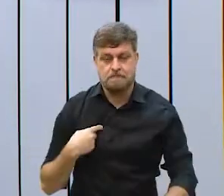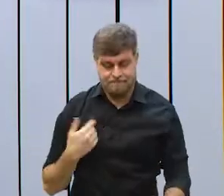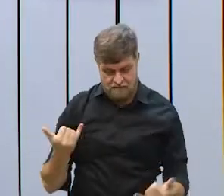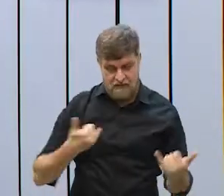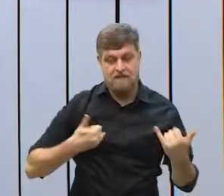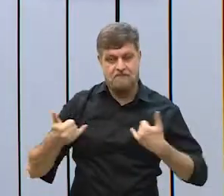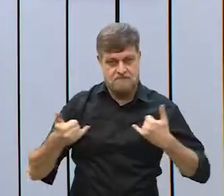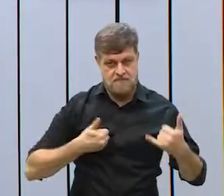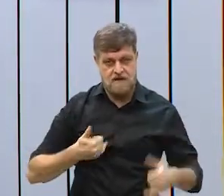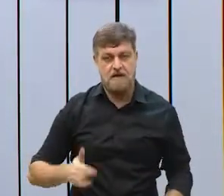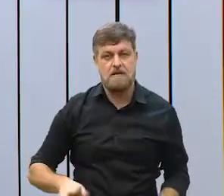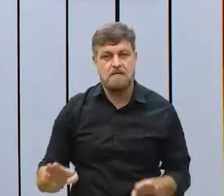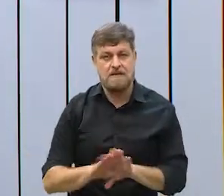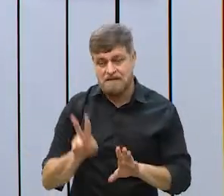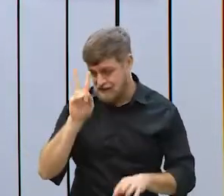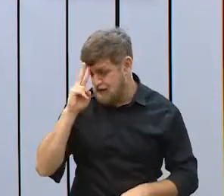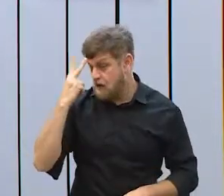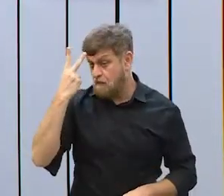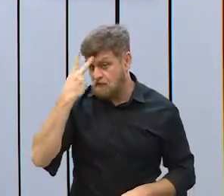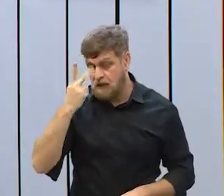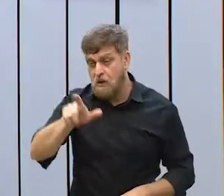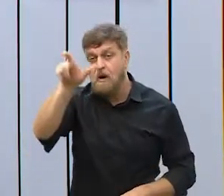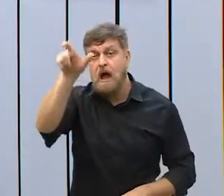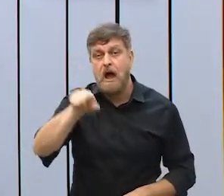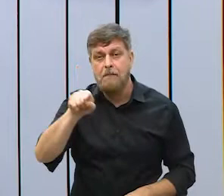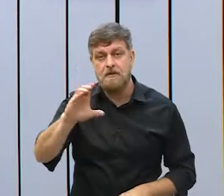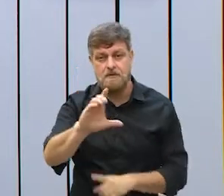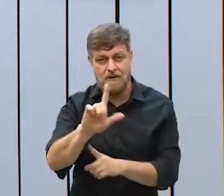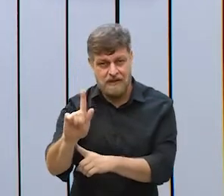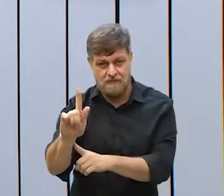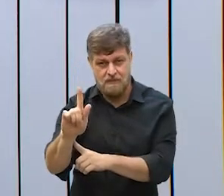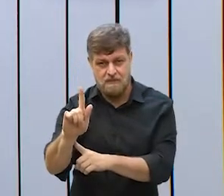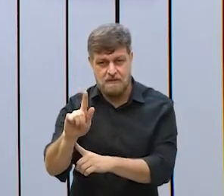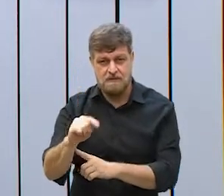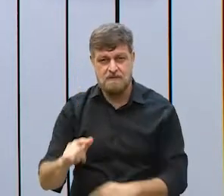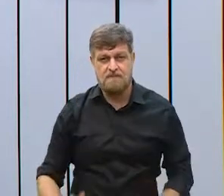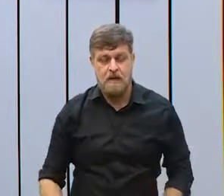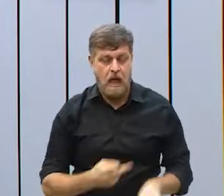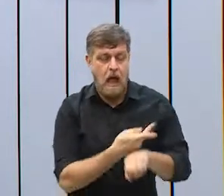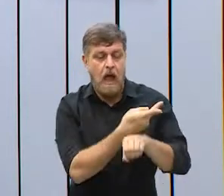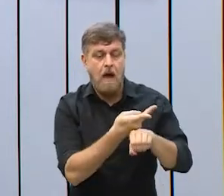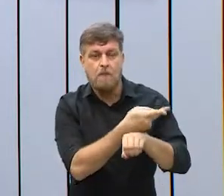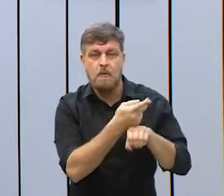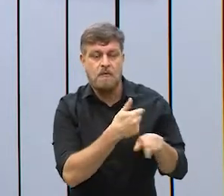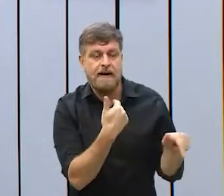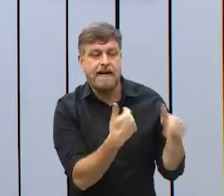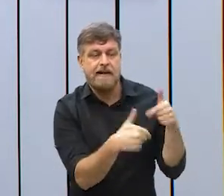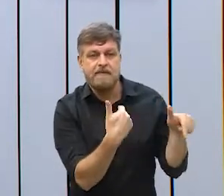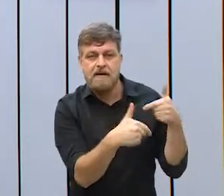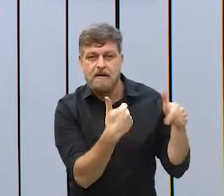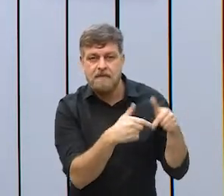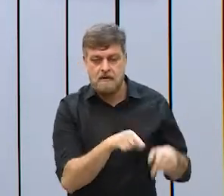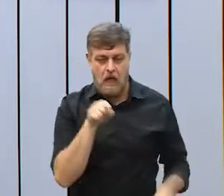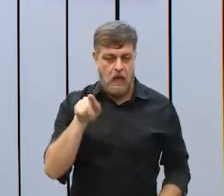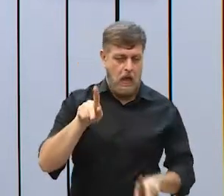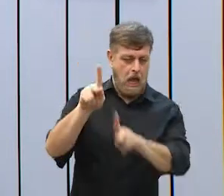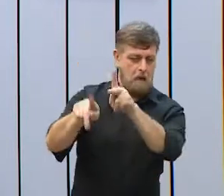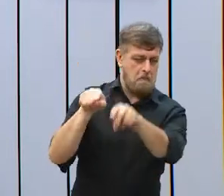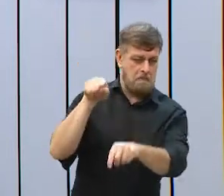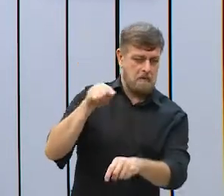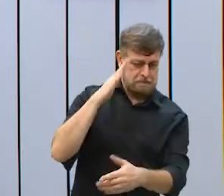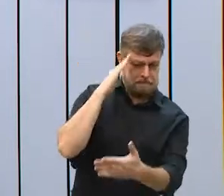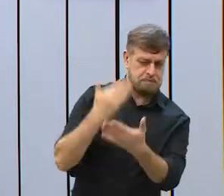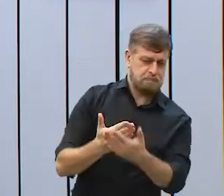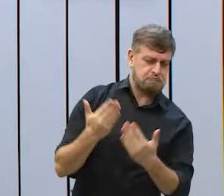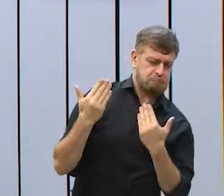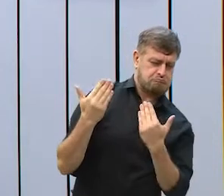aí, desconstruir quando o morador do Campo Grande vai procurar um emprego, que o povo do Campo Grande ele não é